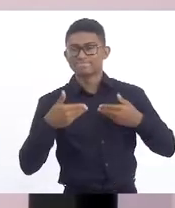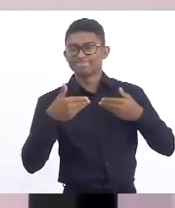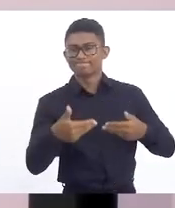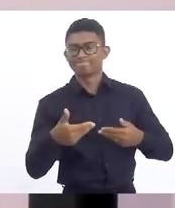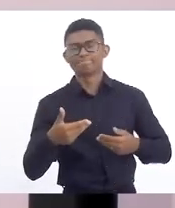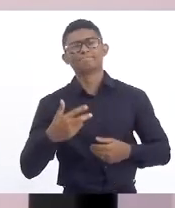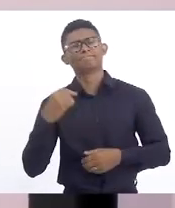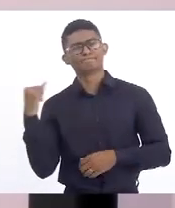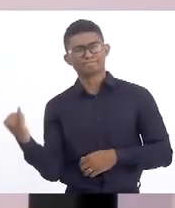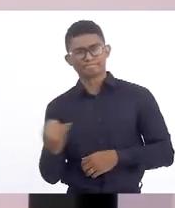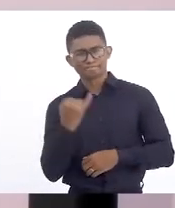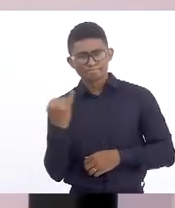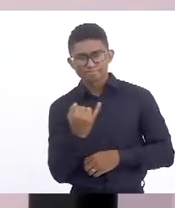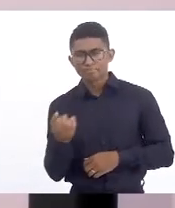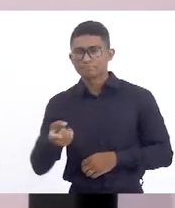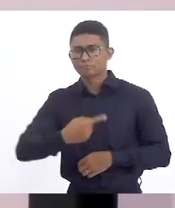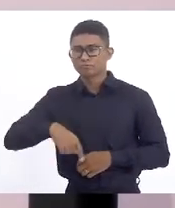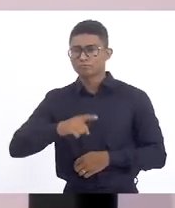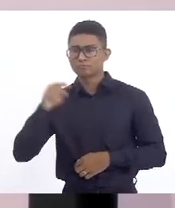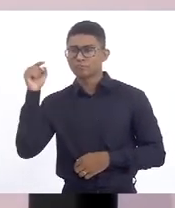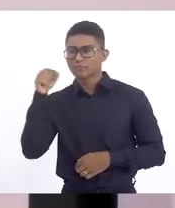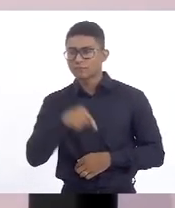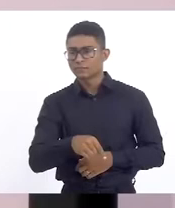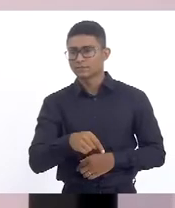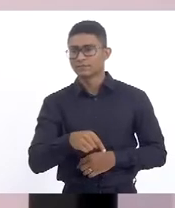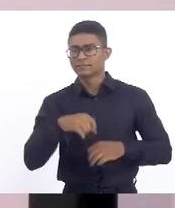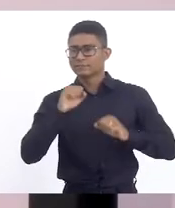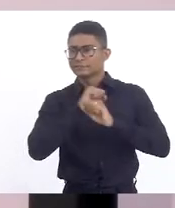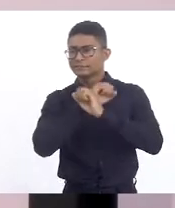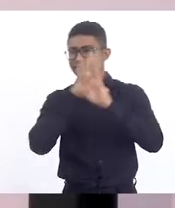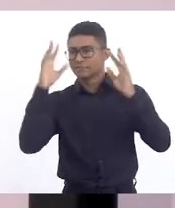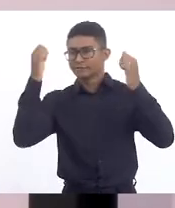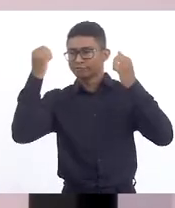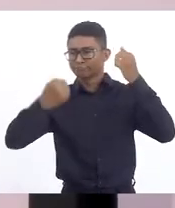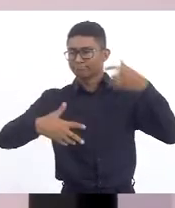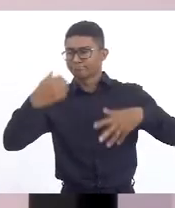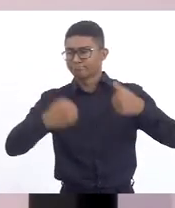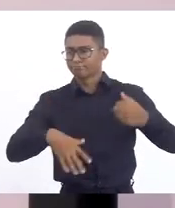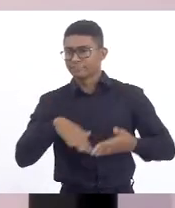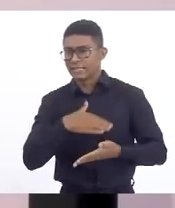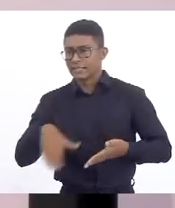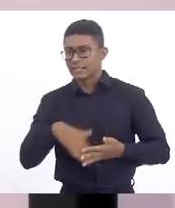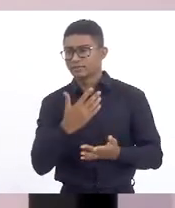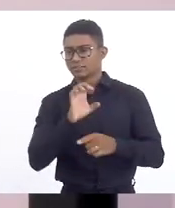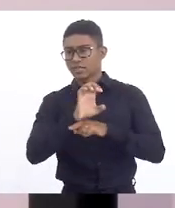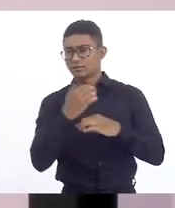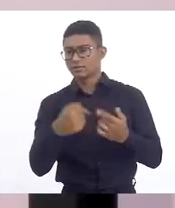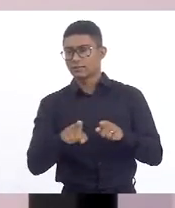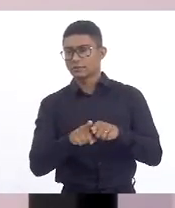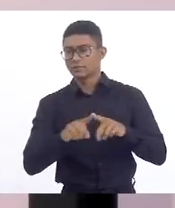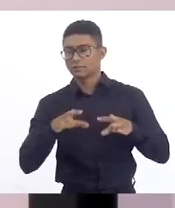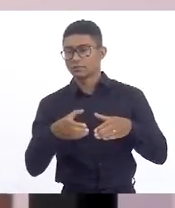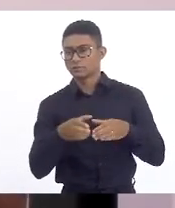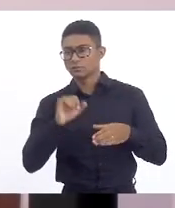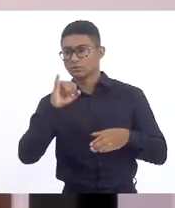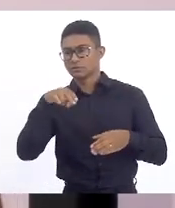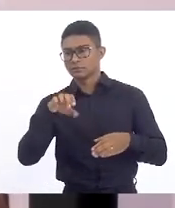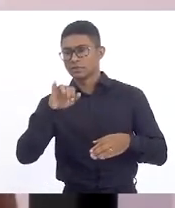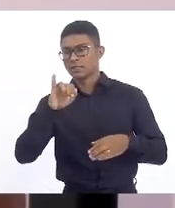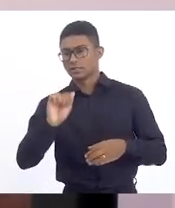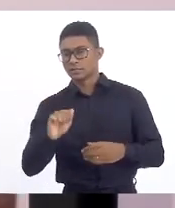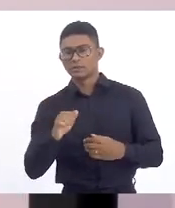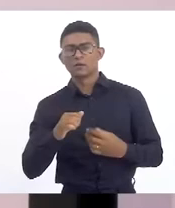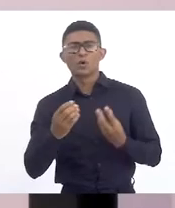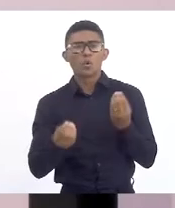forma transparente, democrática, participativa, colocar o papel da Secretaria de Estado e do INEA, diante do quadro que se encontra o